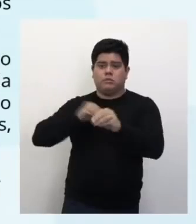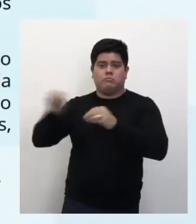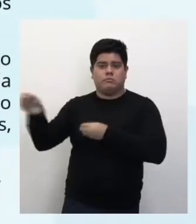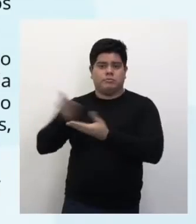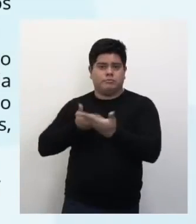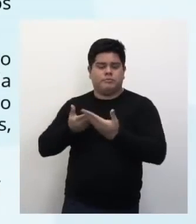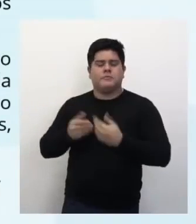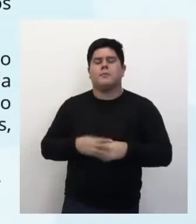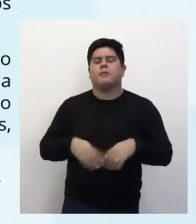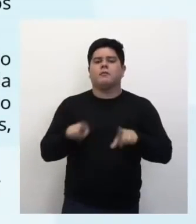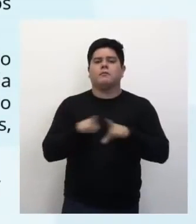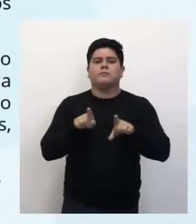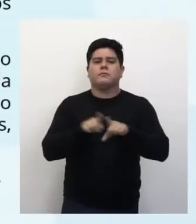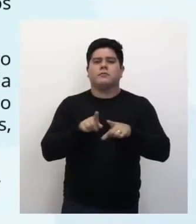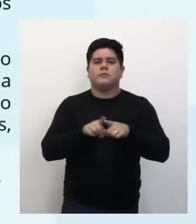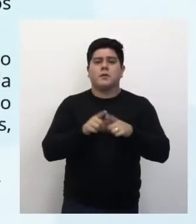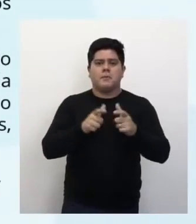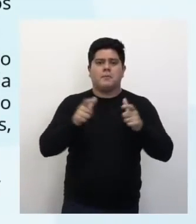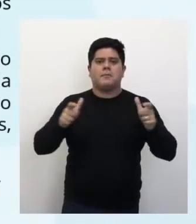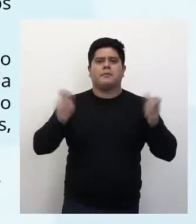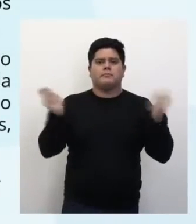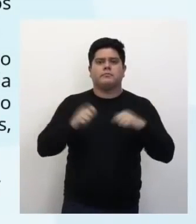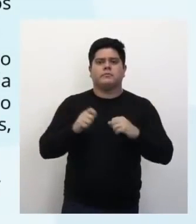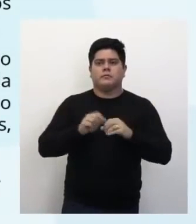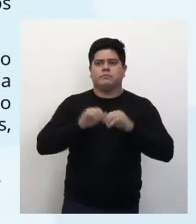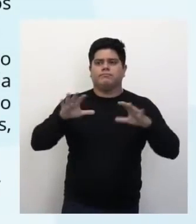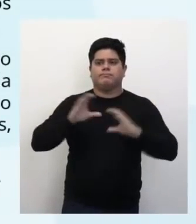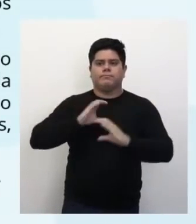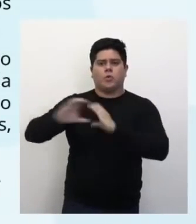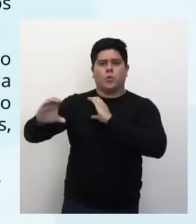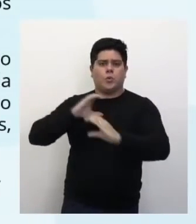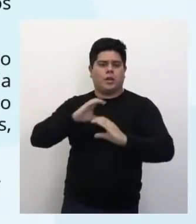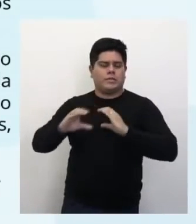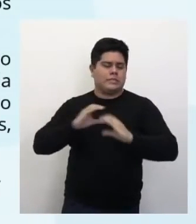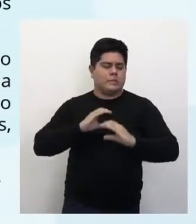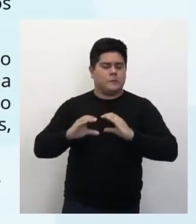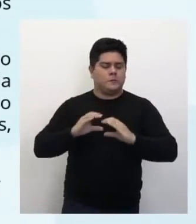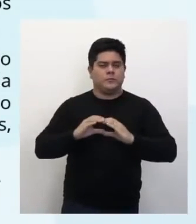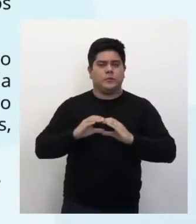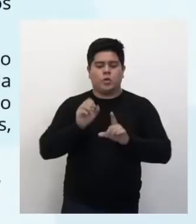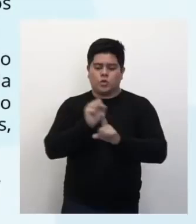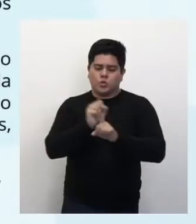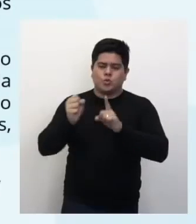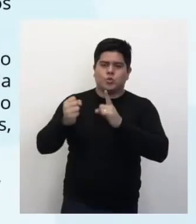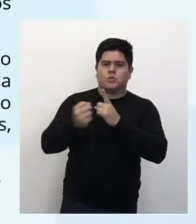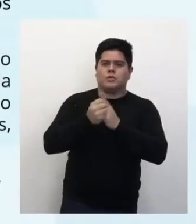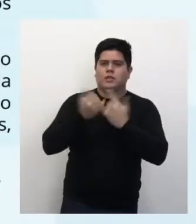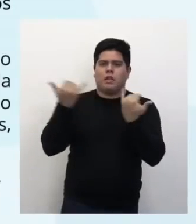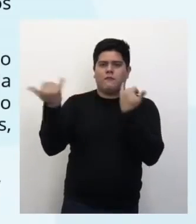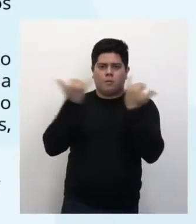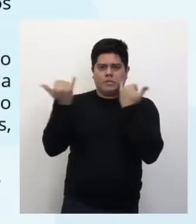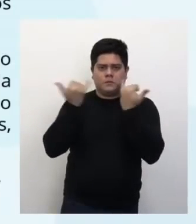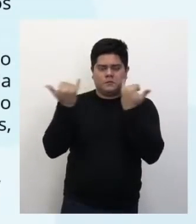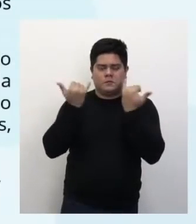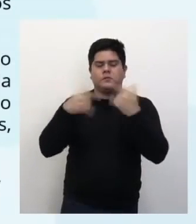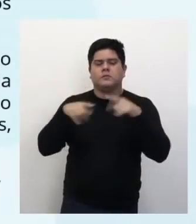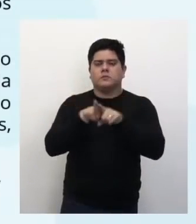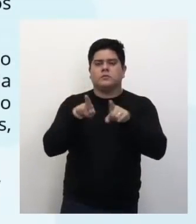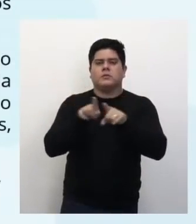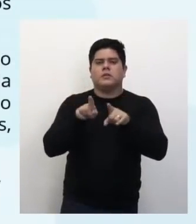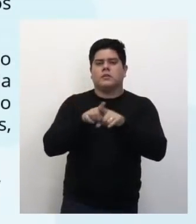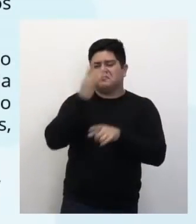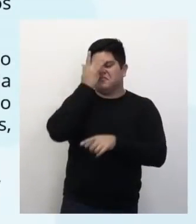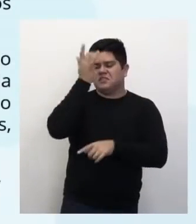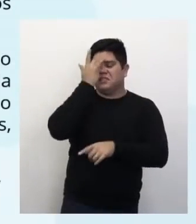expansão das possibilidades de comunicação pelo surgimento da chamada sociedade da informação e da grande